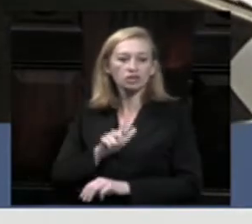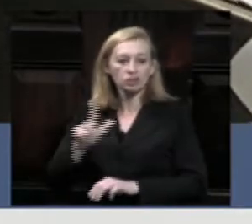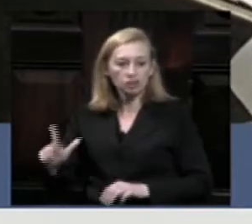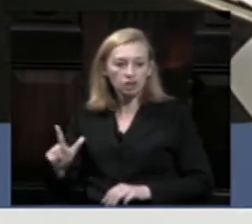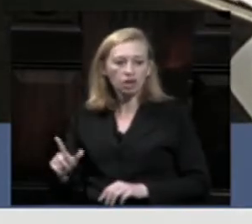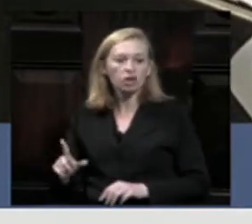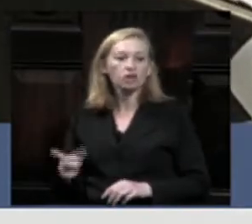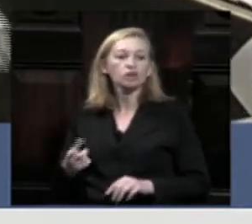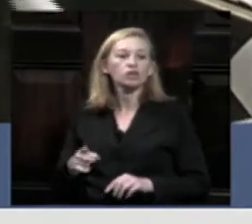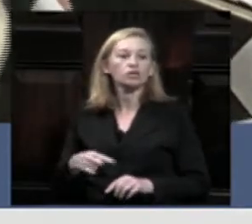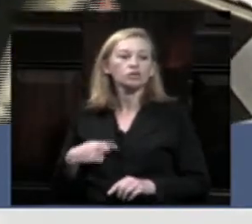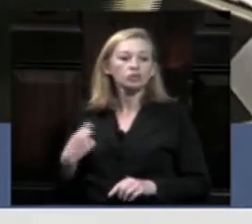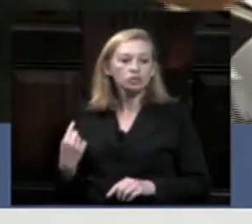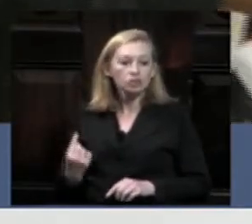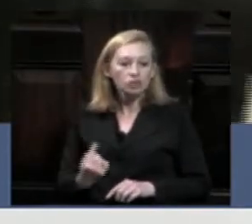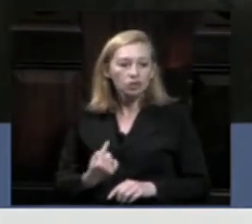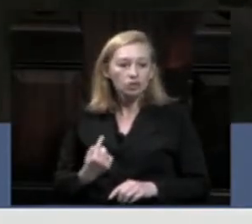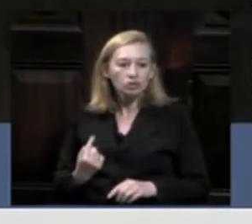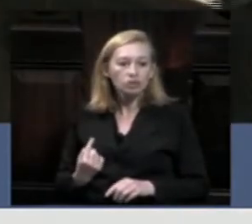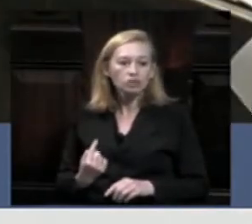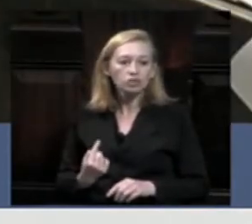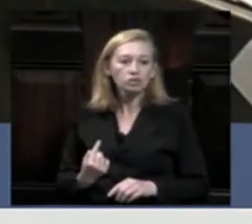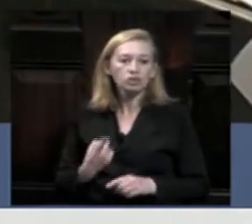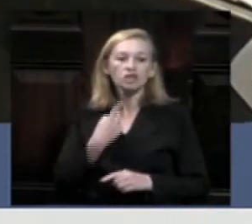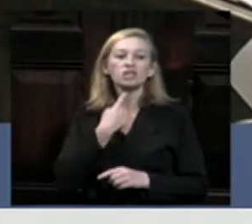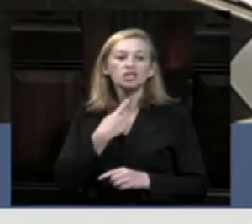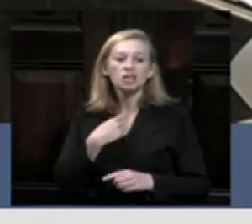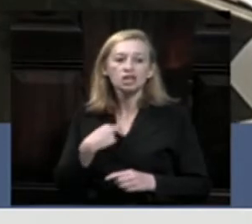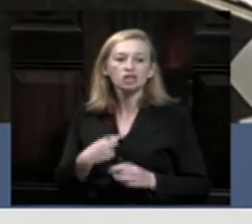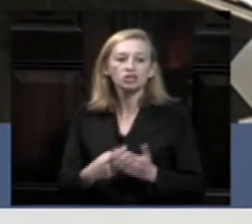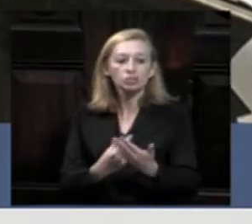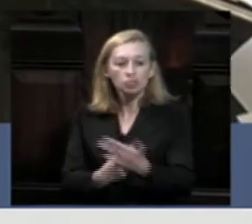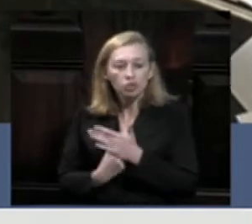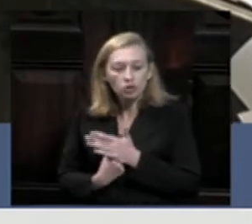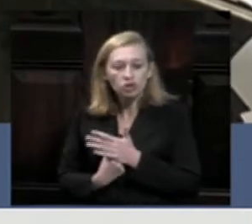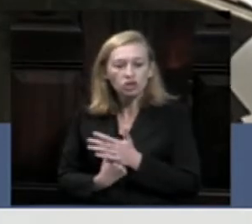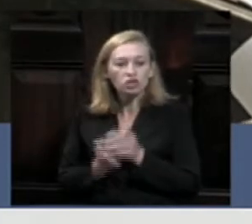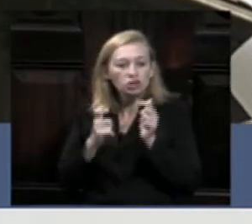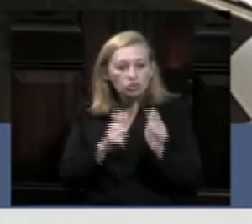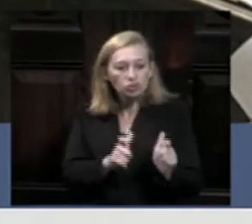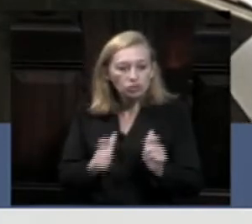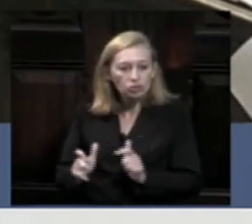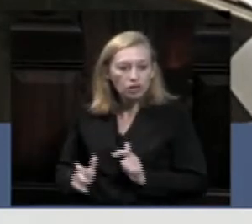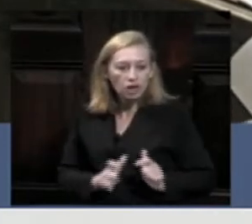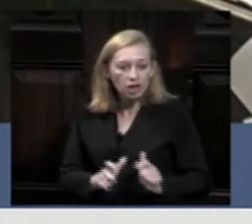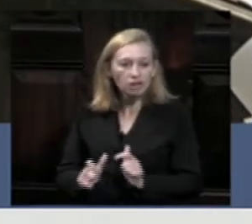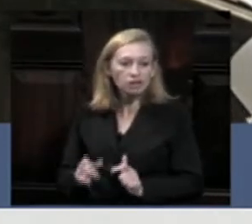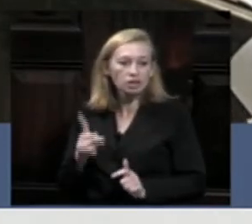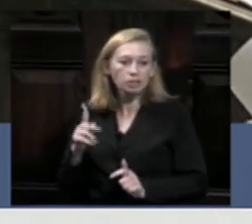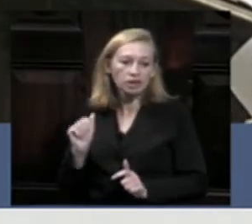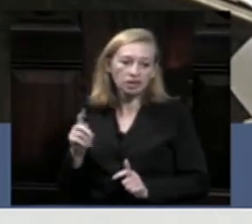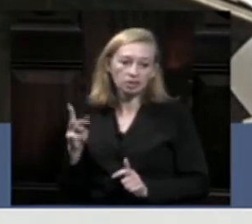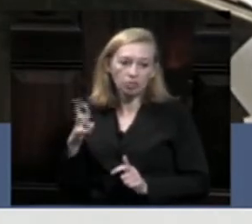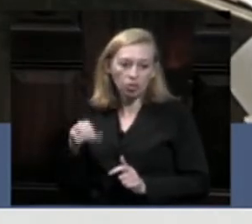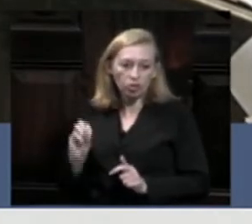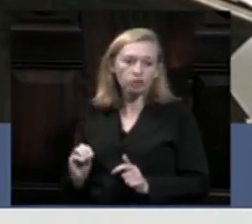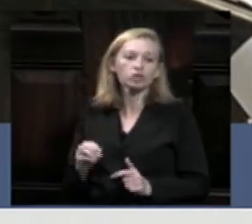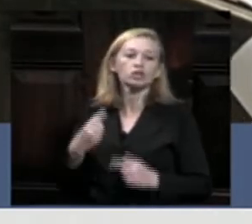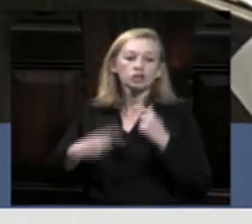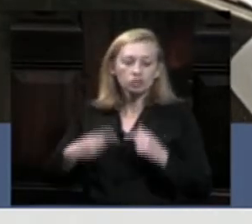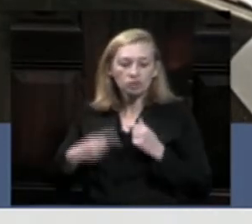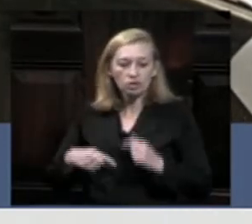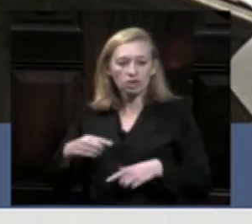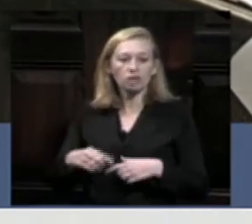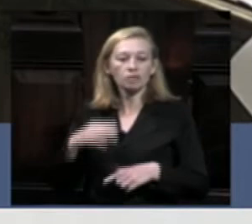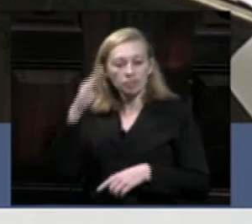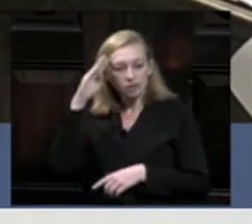de preservar esses espaços que devem, inclusive, ser ampliados para o interior e que nos é tão caro. Essa discussão é fundamental e a